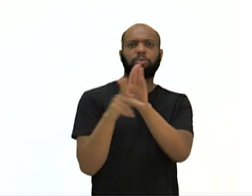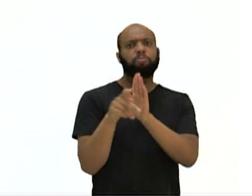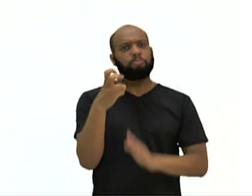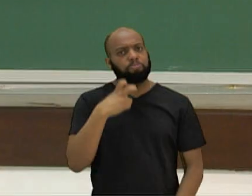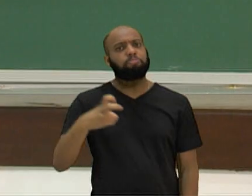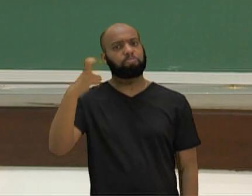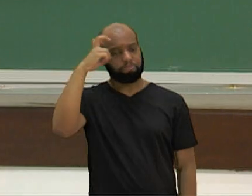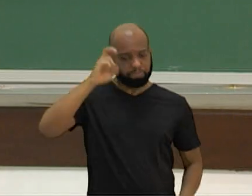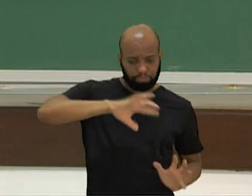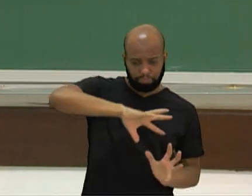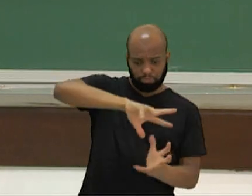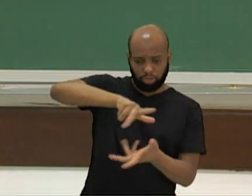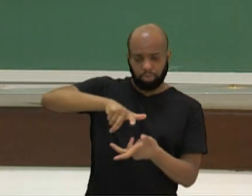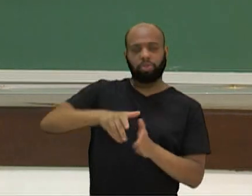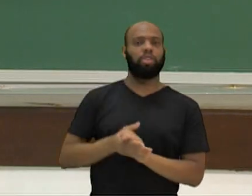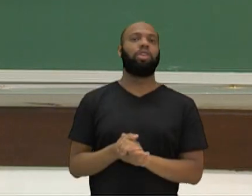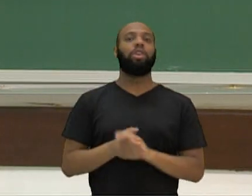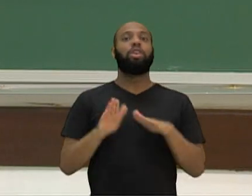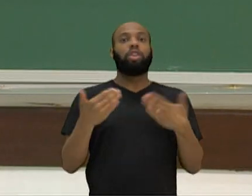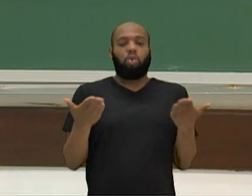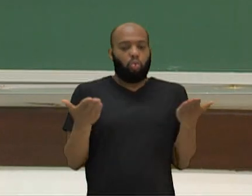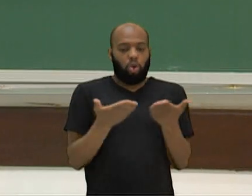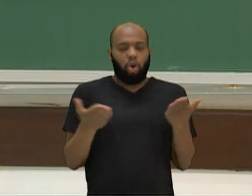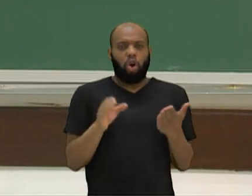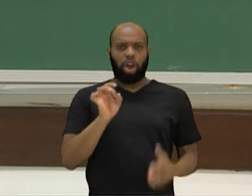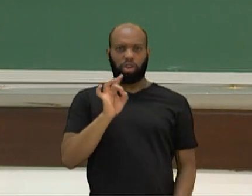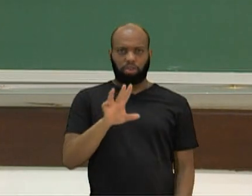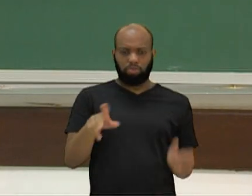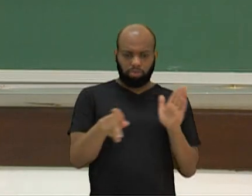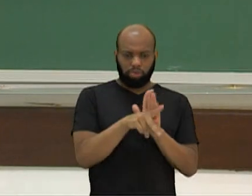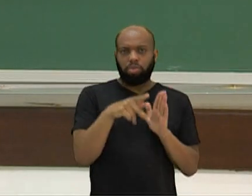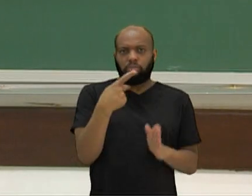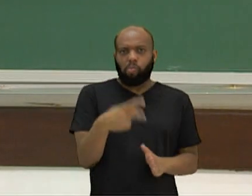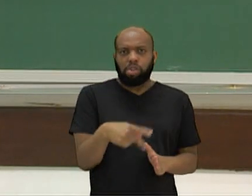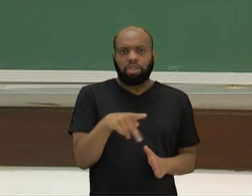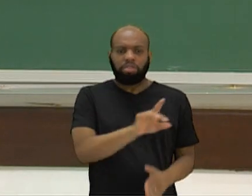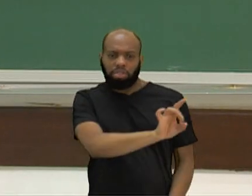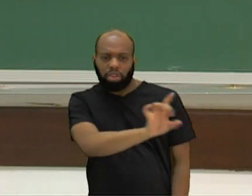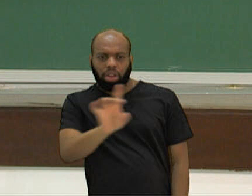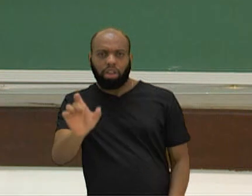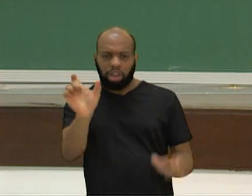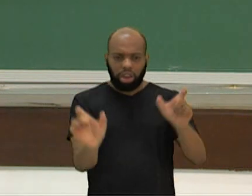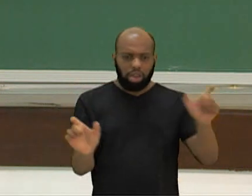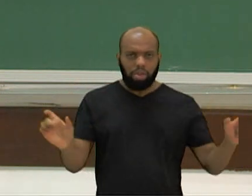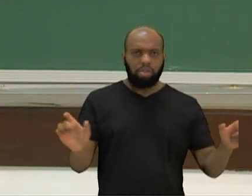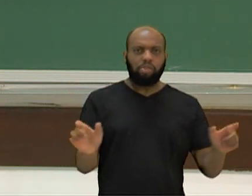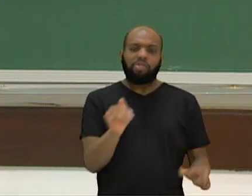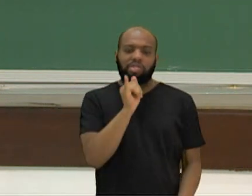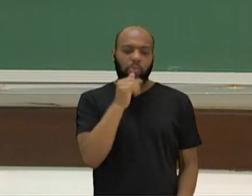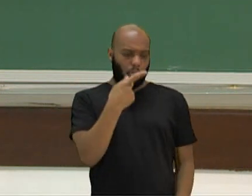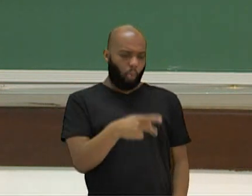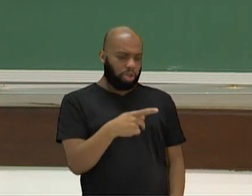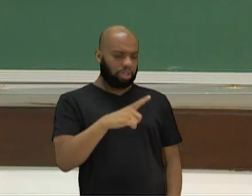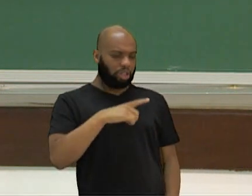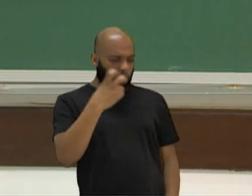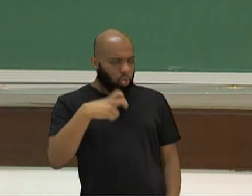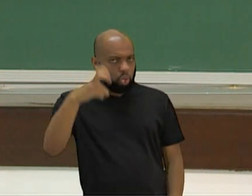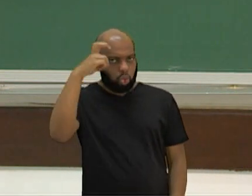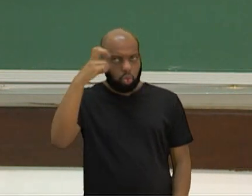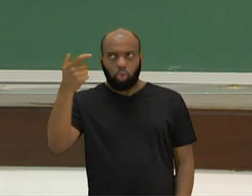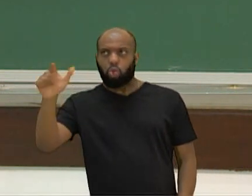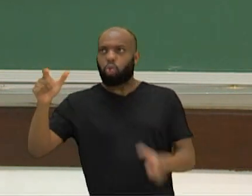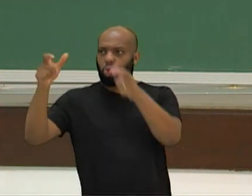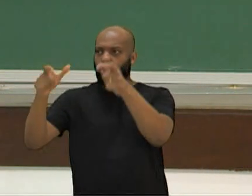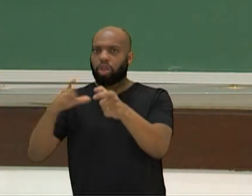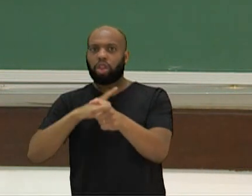culturais pelo mundo. Então, agora, a gente não está falando só da cultura individual, um lugar aqui tem um tipo de cultura, outro lugar do mundo outra cultura,